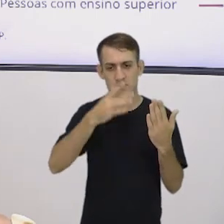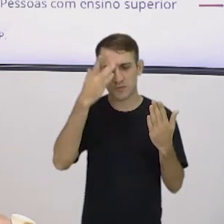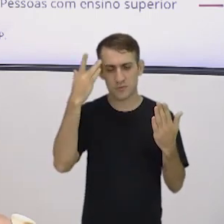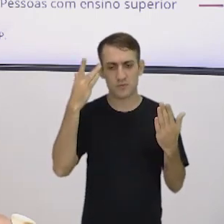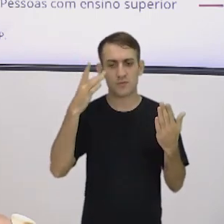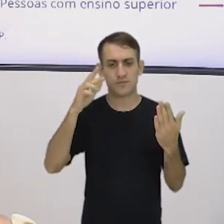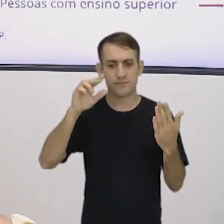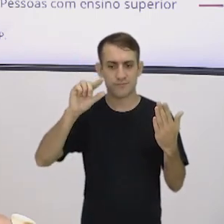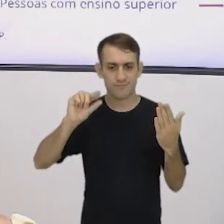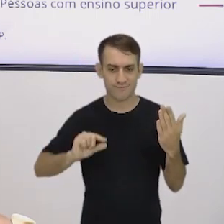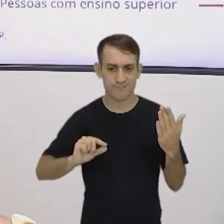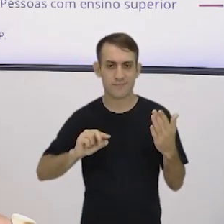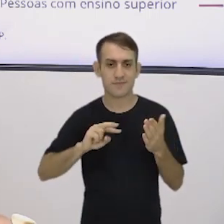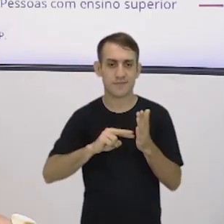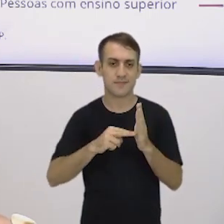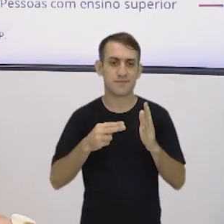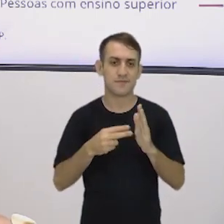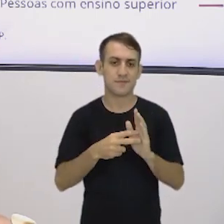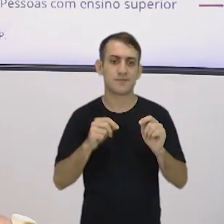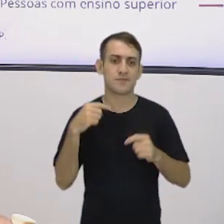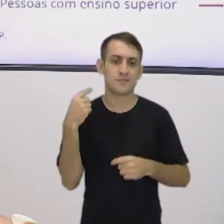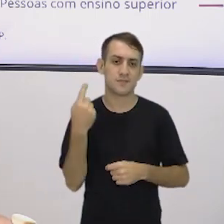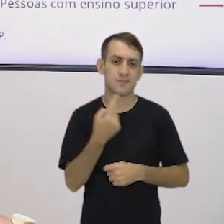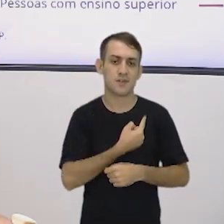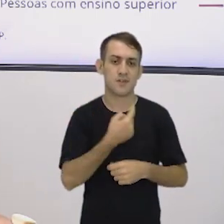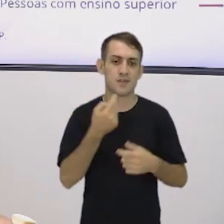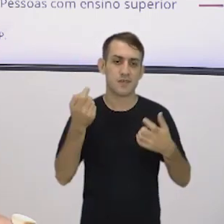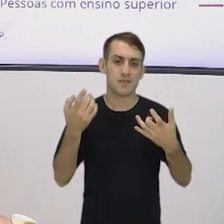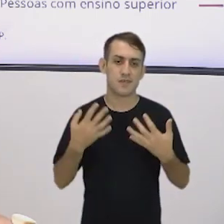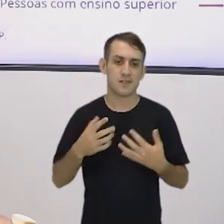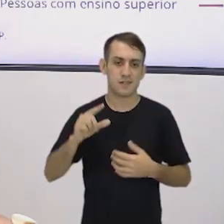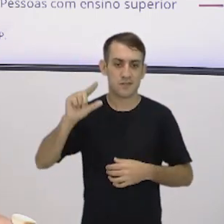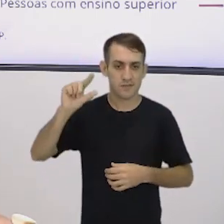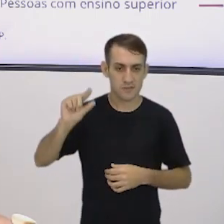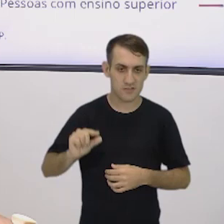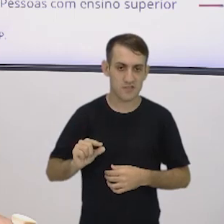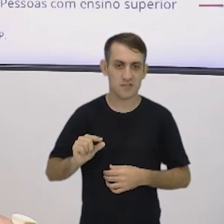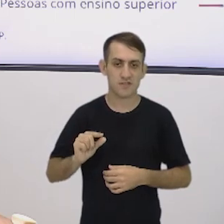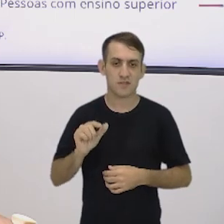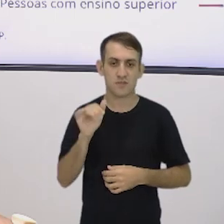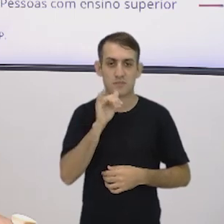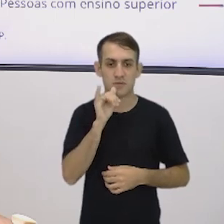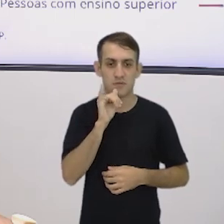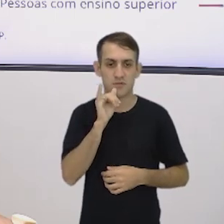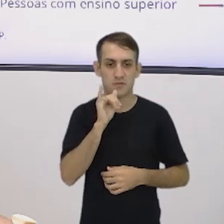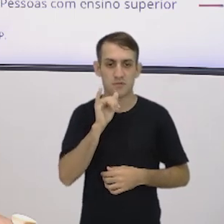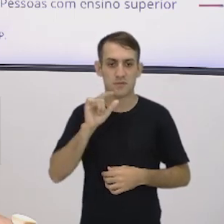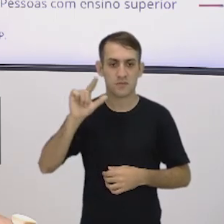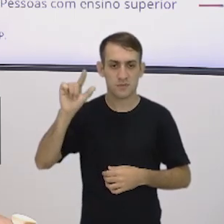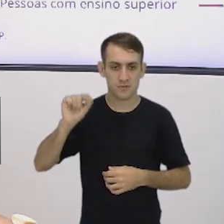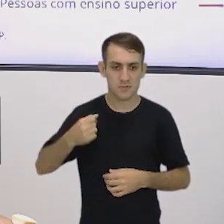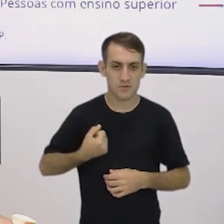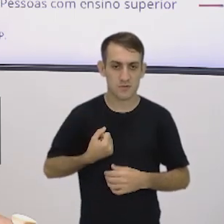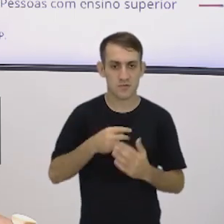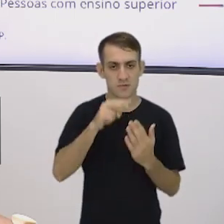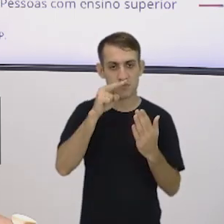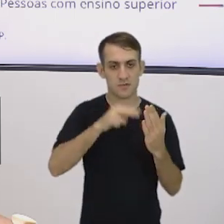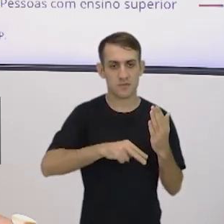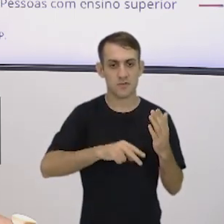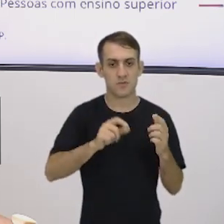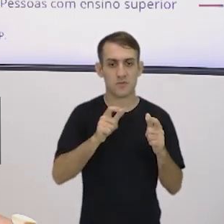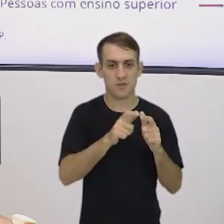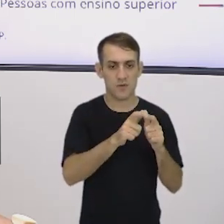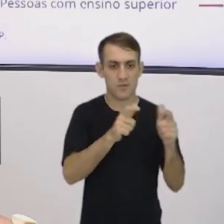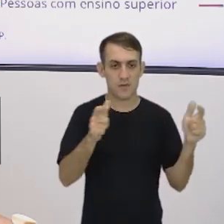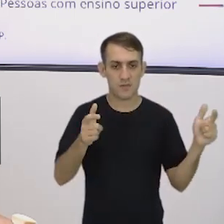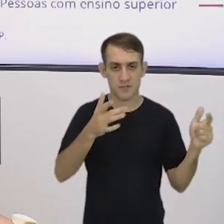Exato. E significa que estamos falando de queda ou a queda de número de leitores significa aumento